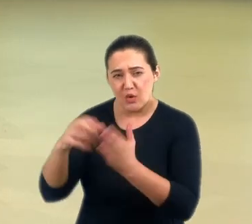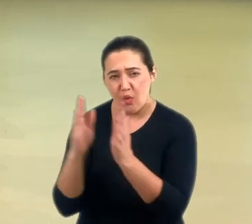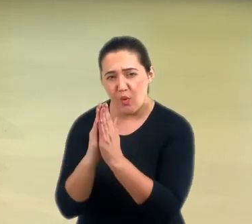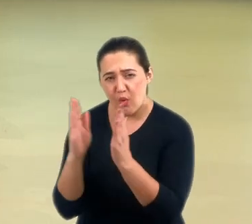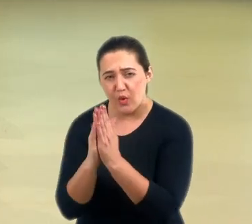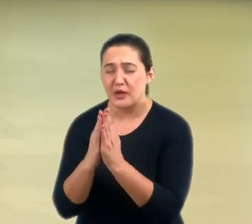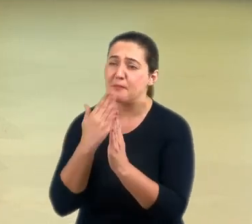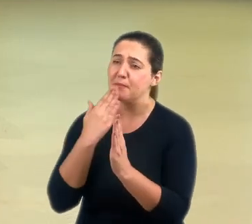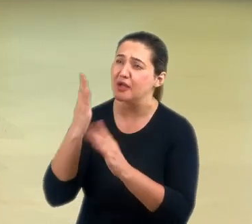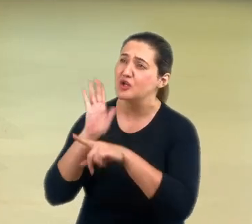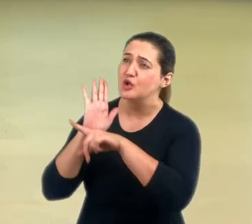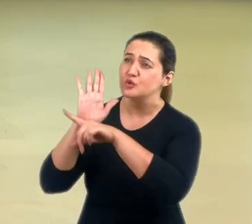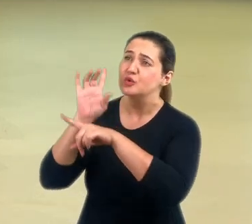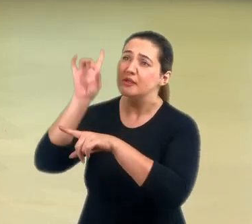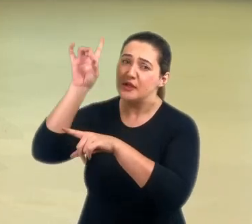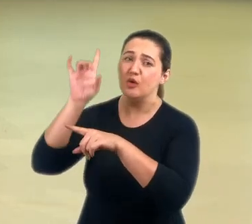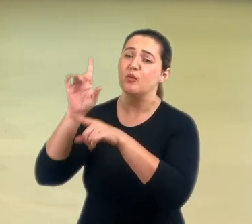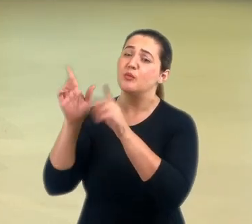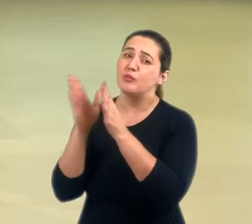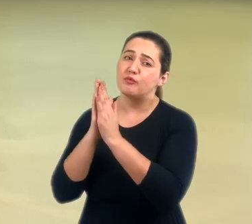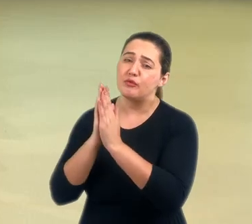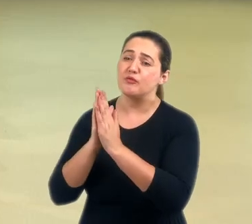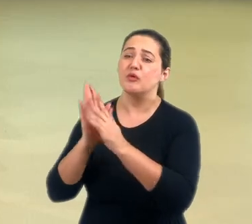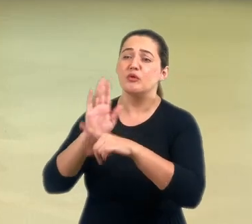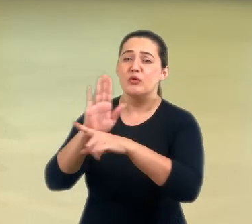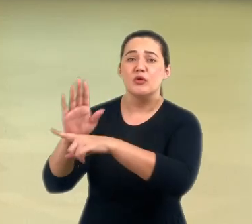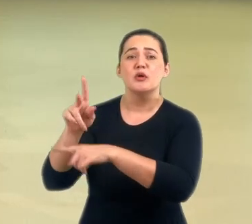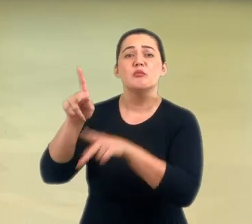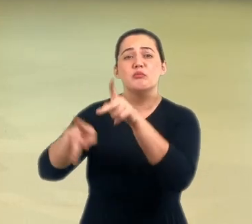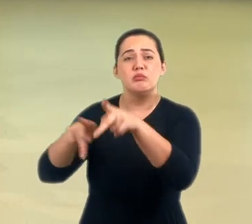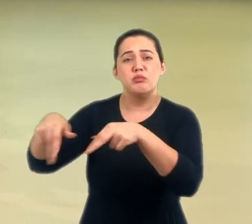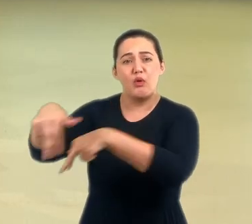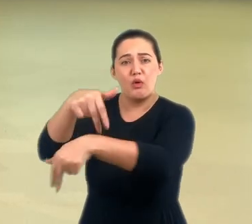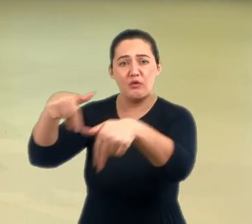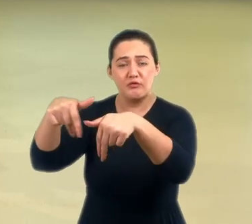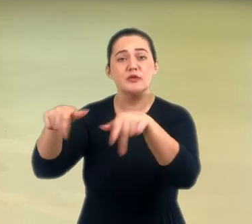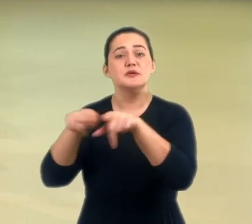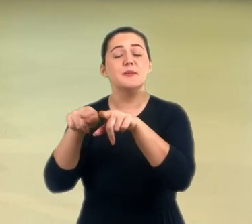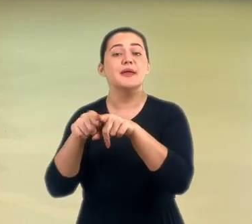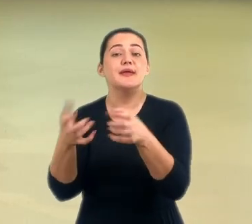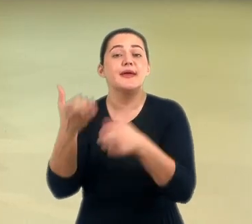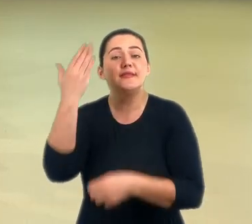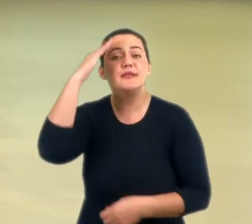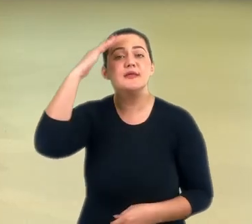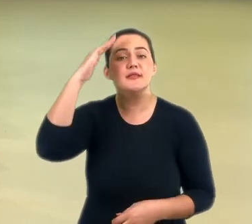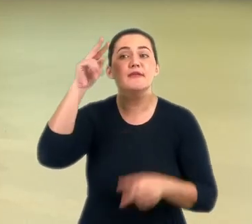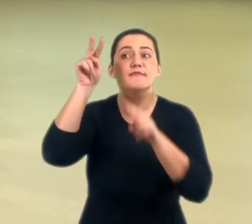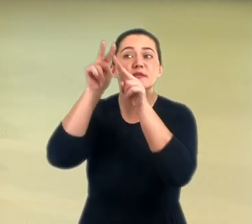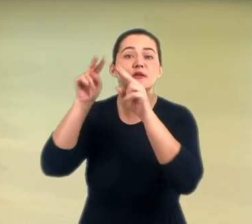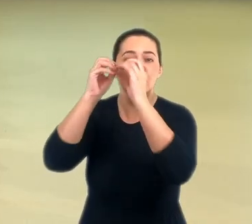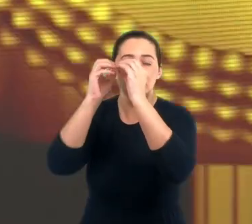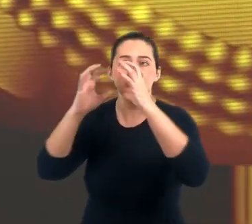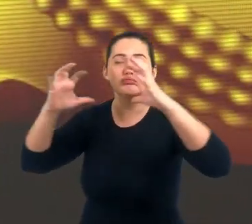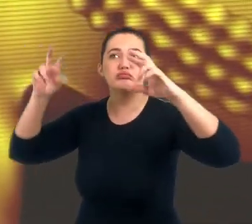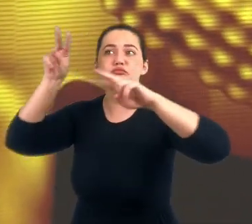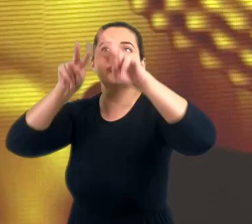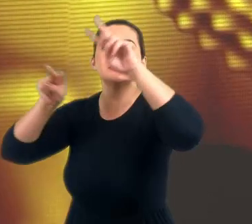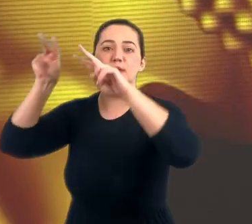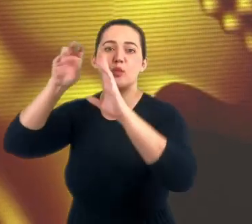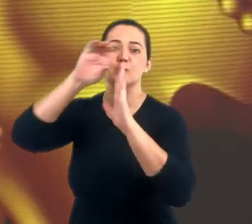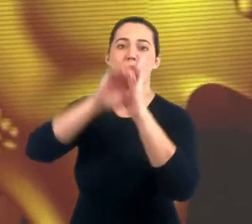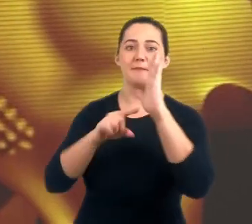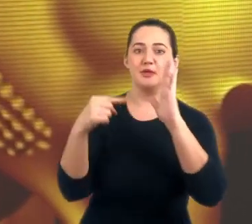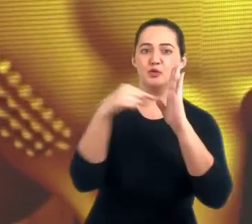Deus pelo povo e ele então procura entender a visão. Que visão? Aquela do santuário do capítulo 8.